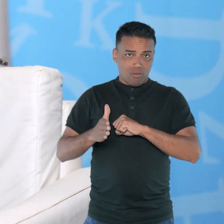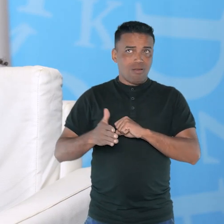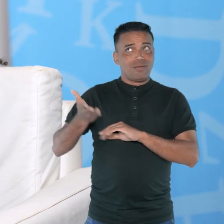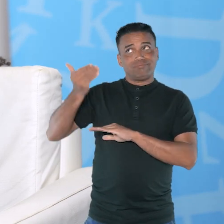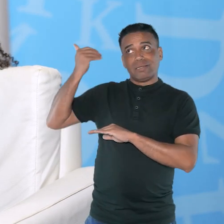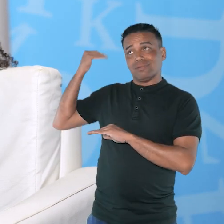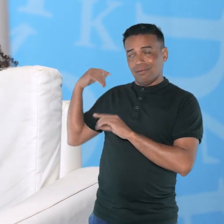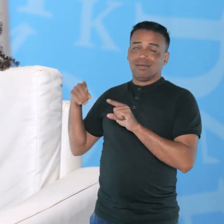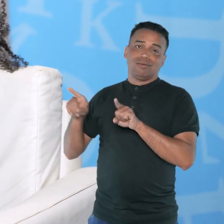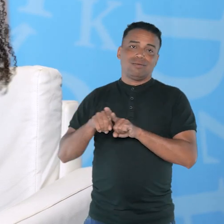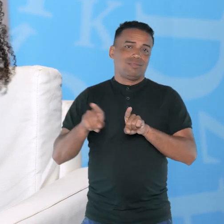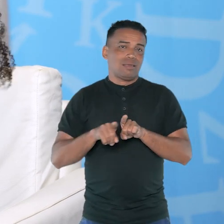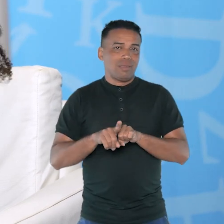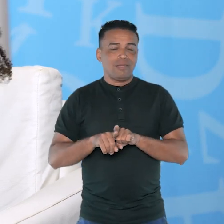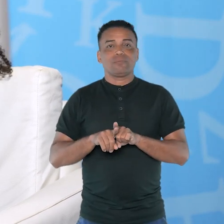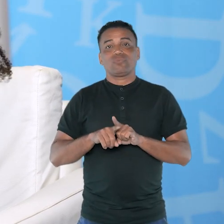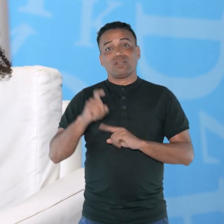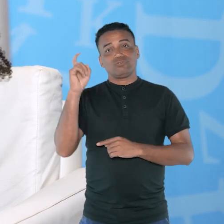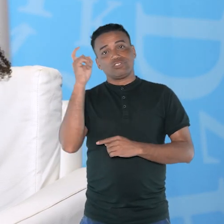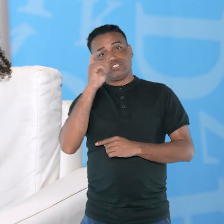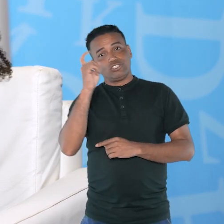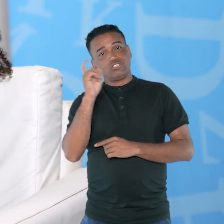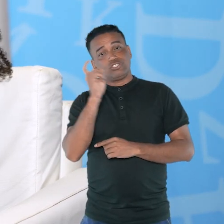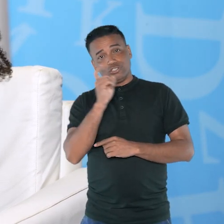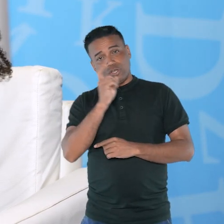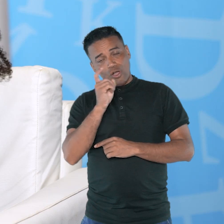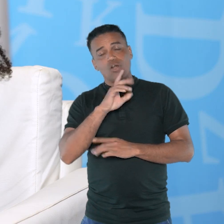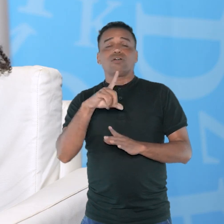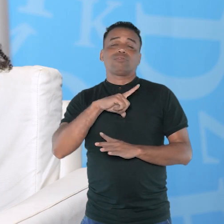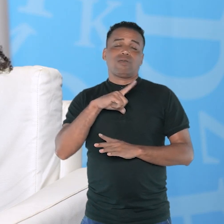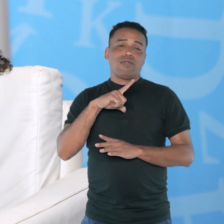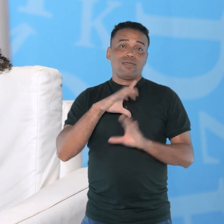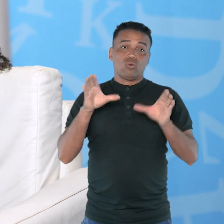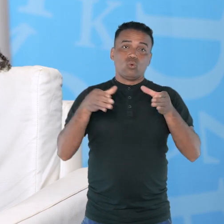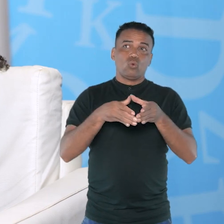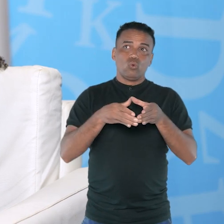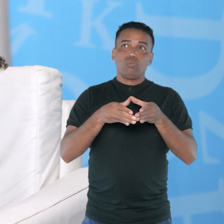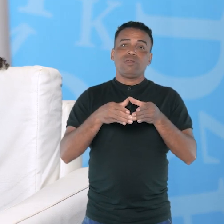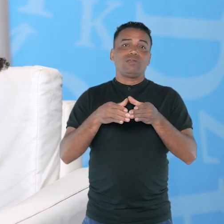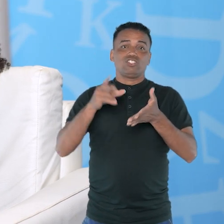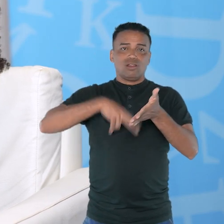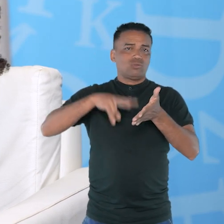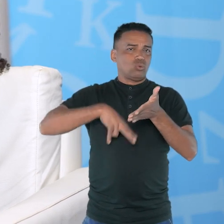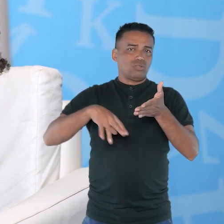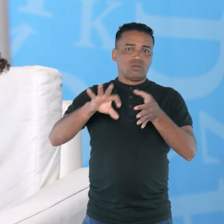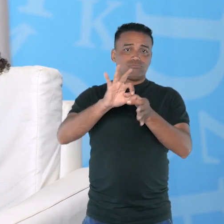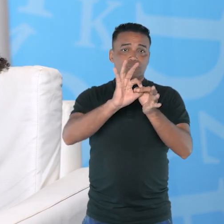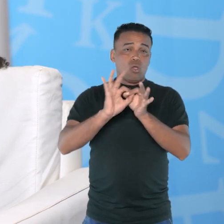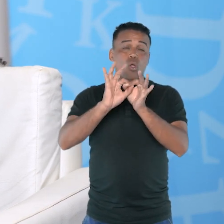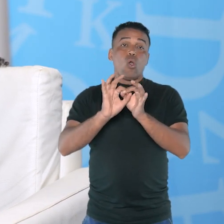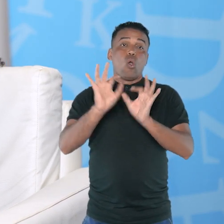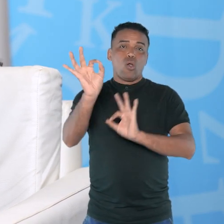as questões dos nichos, o TikTok, que você tem também clubes de leitura que são articulados por meio disso. E também os